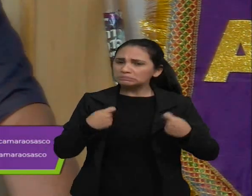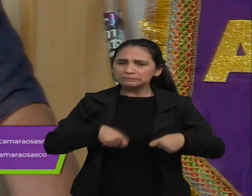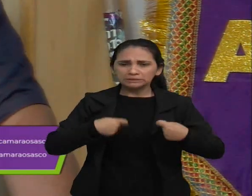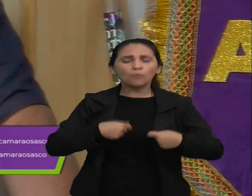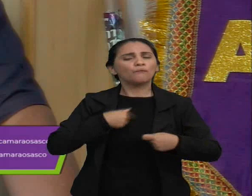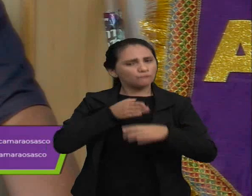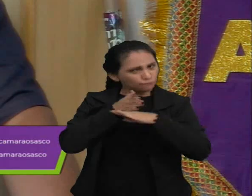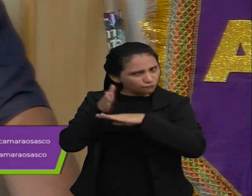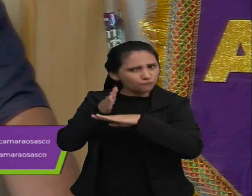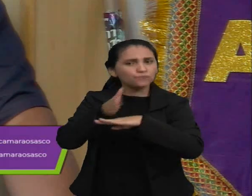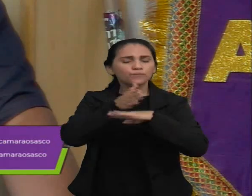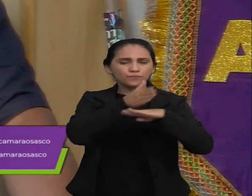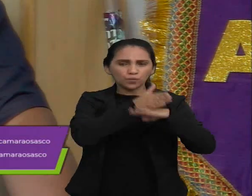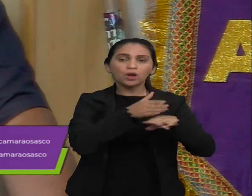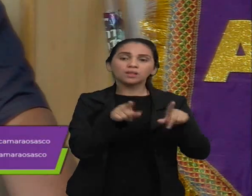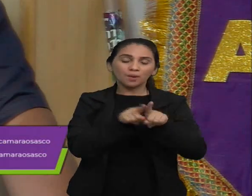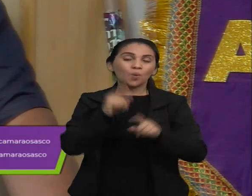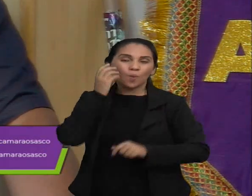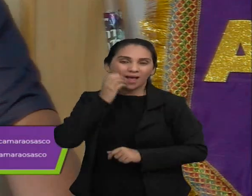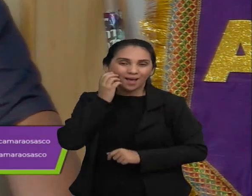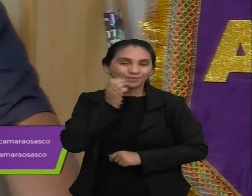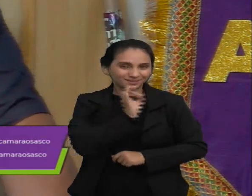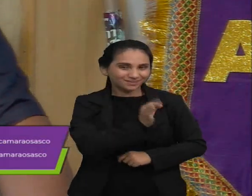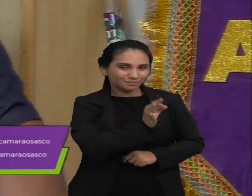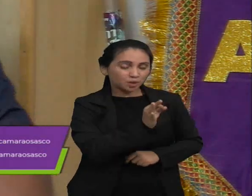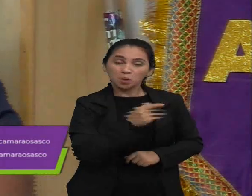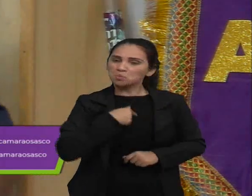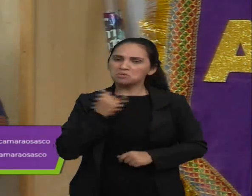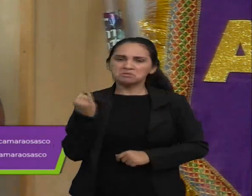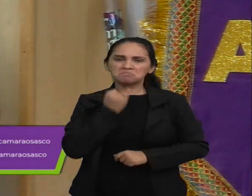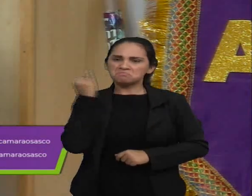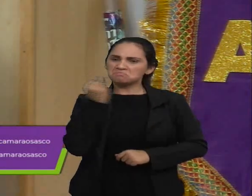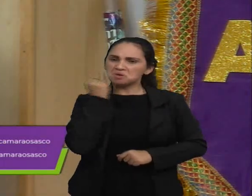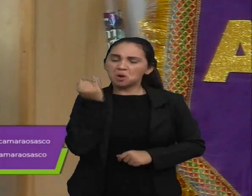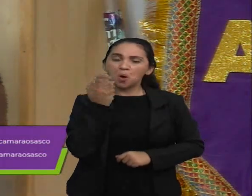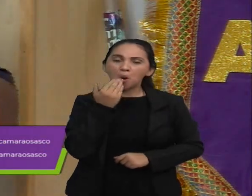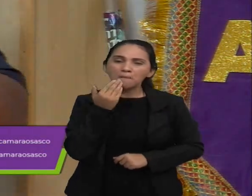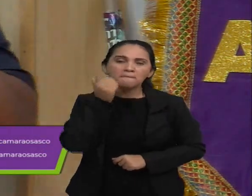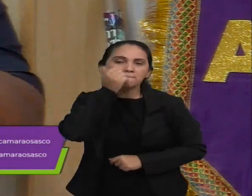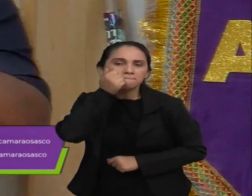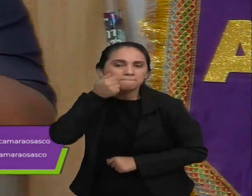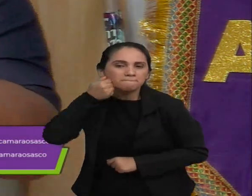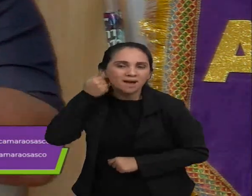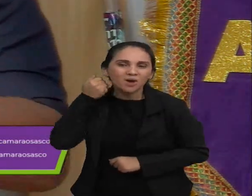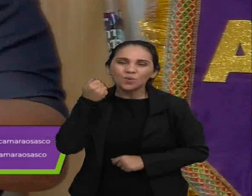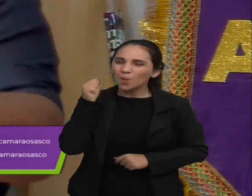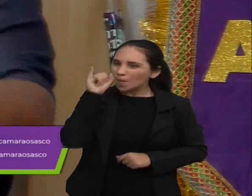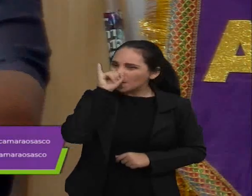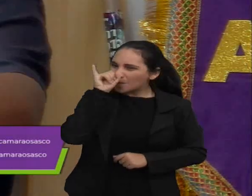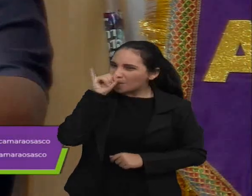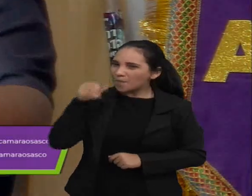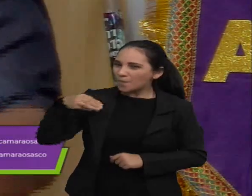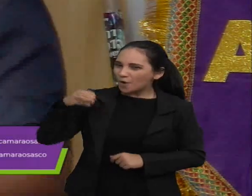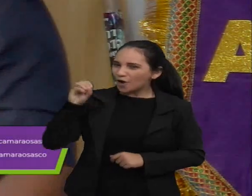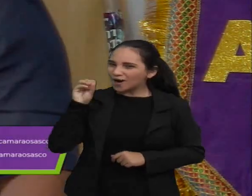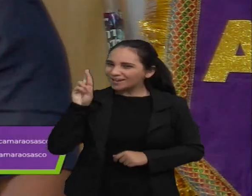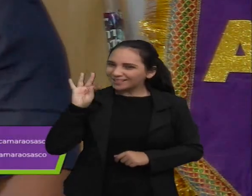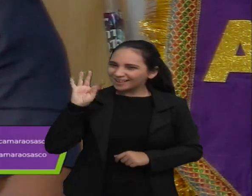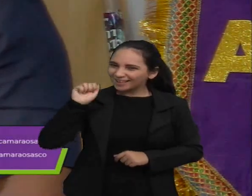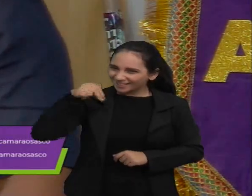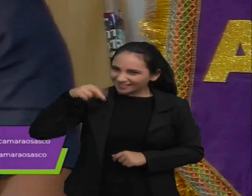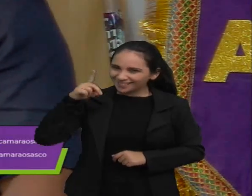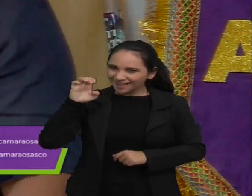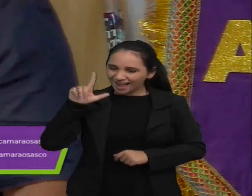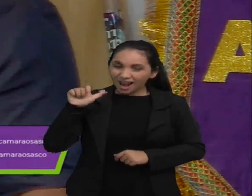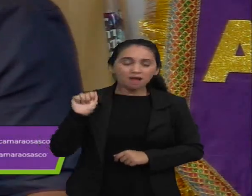e como diz o vereador Hermes não é Hermes eu não me importo onde comer pão com mortandela mas eu quero que você coma caviar porque eu